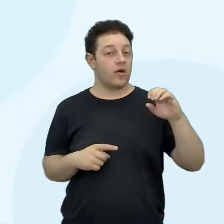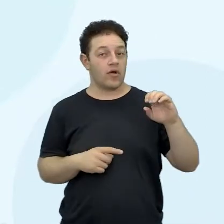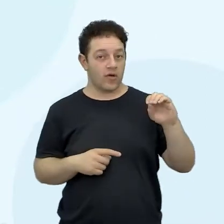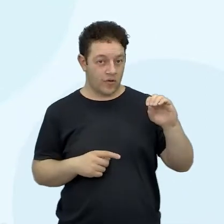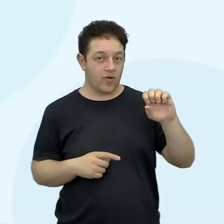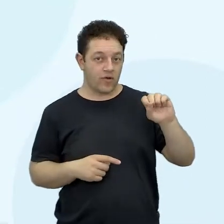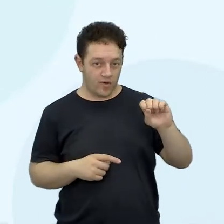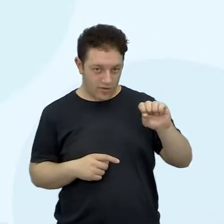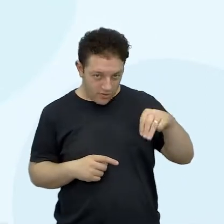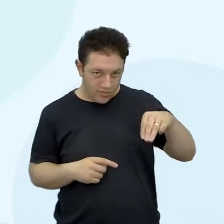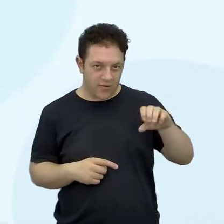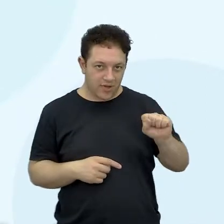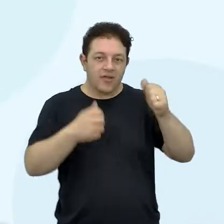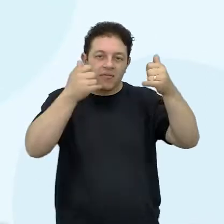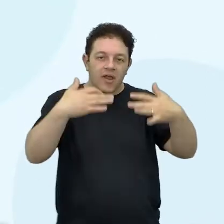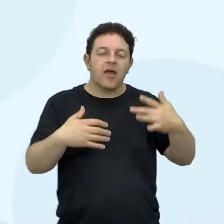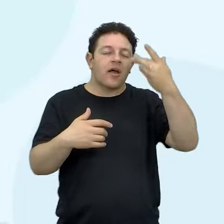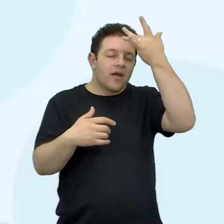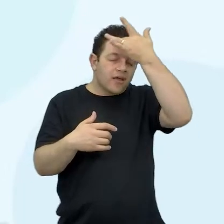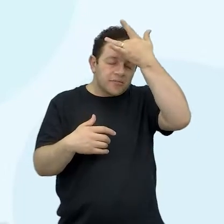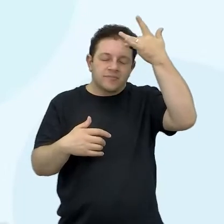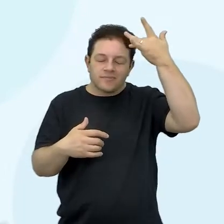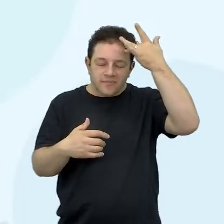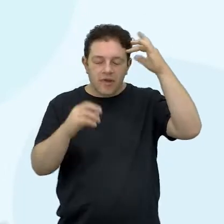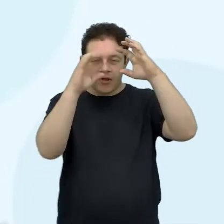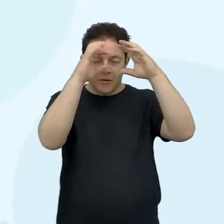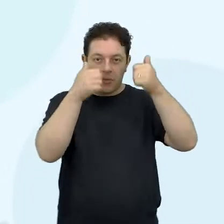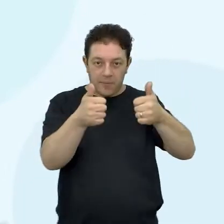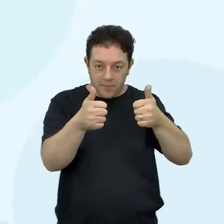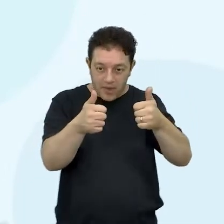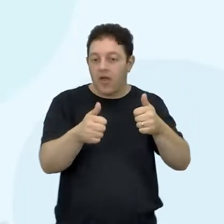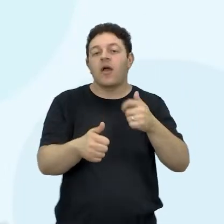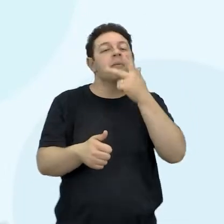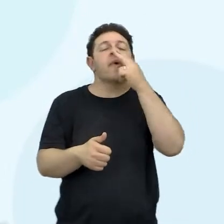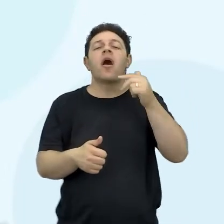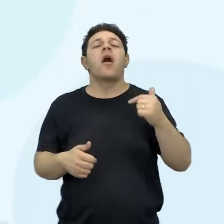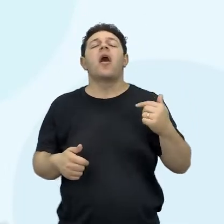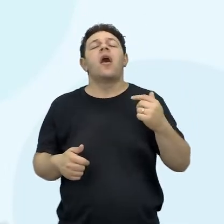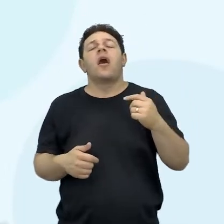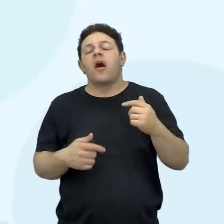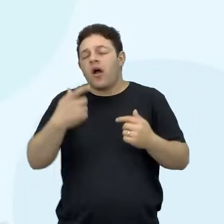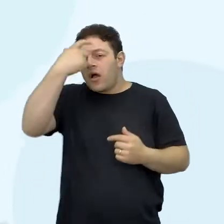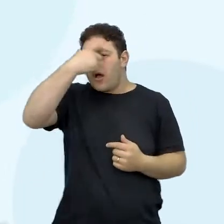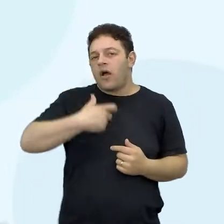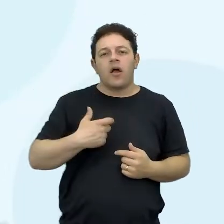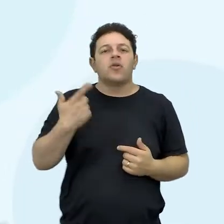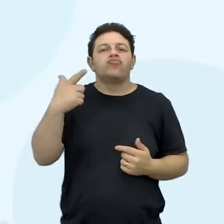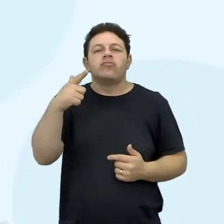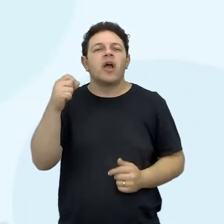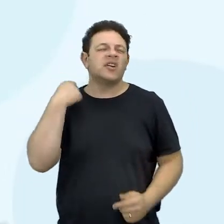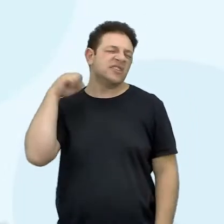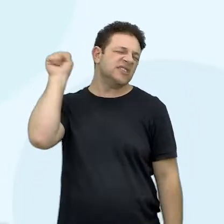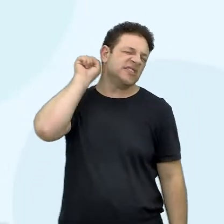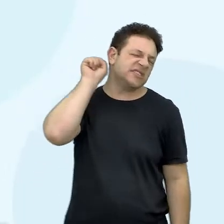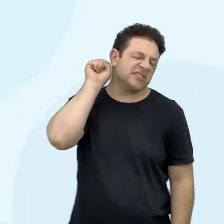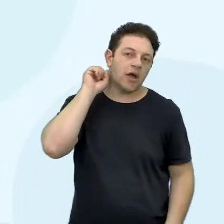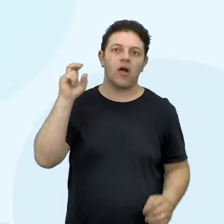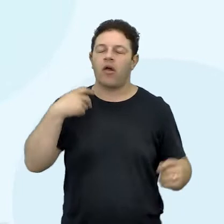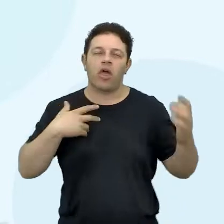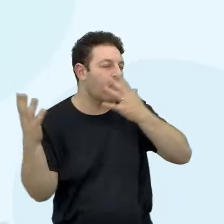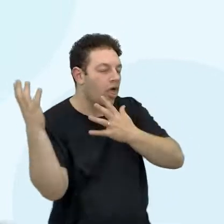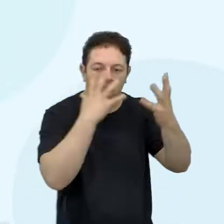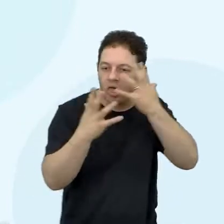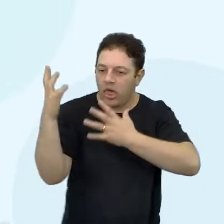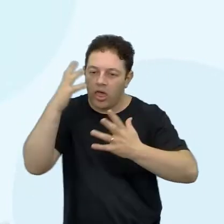bem-estar mental, é aquela pessoa, por exemplo, que não apresenta o estresse e a